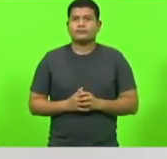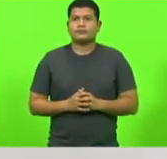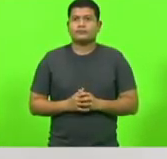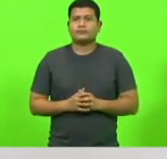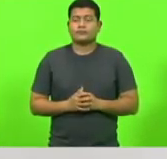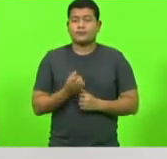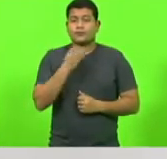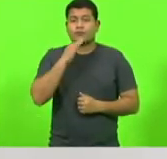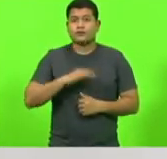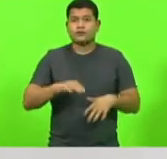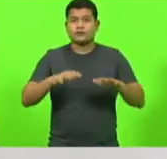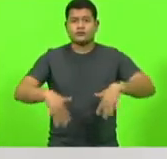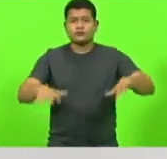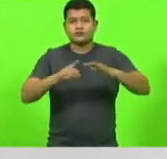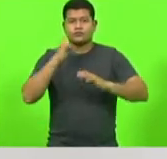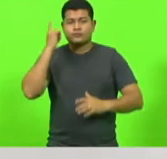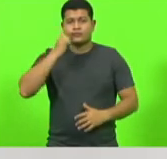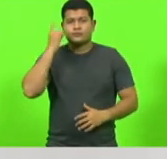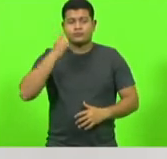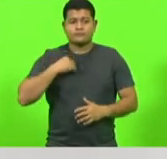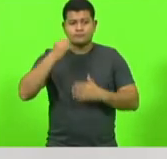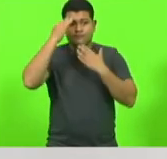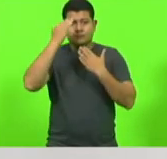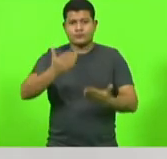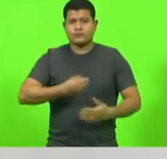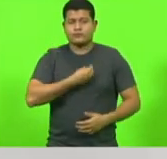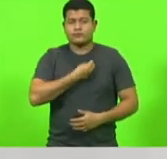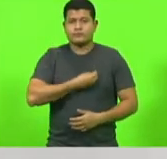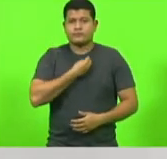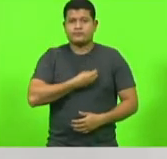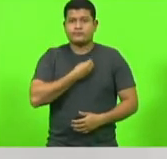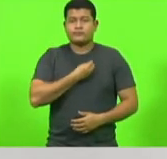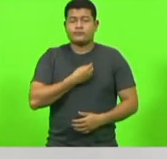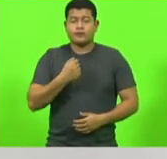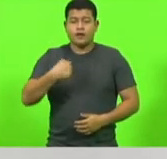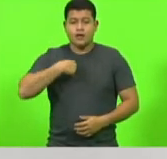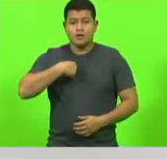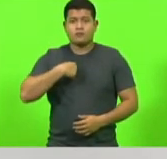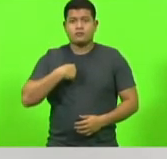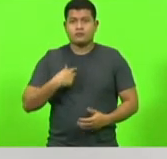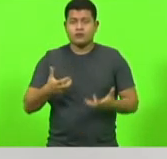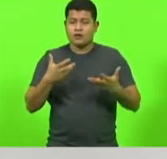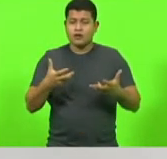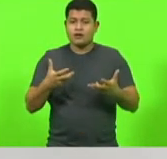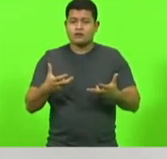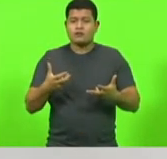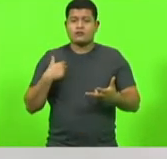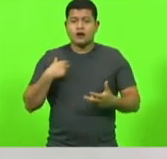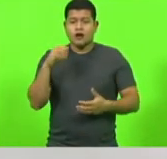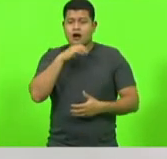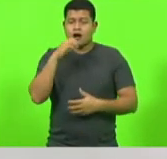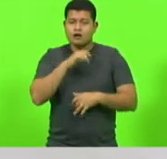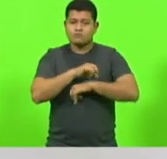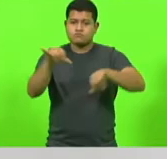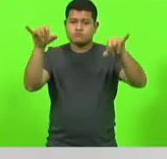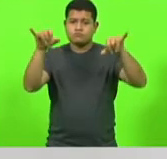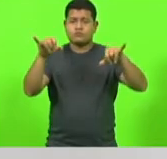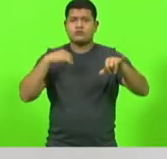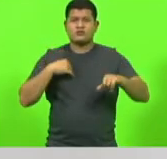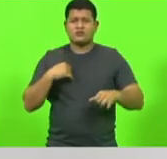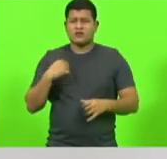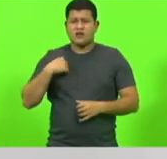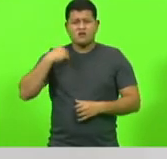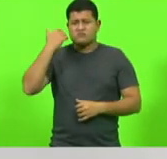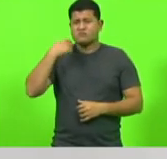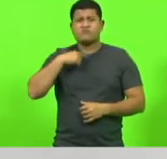Boa tarde a todos os deputados, muito obrigado pela presença. Eu quero realmente falar sobre algo que é um mistério, eu não entendo.